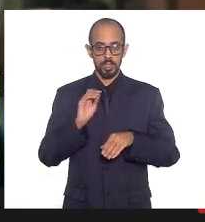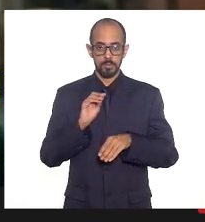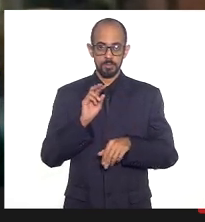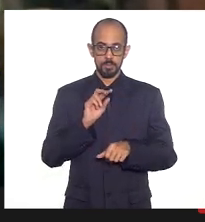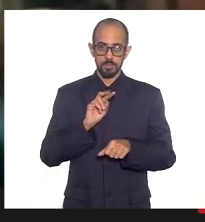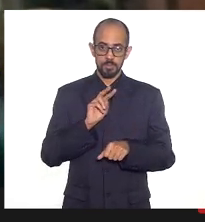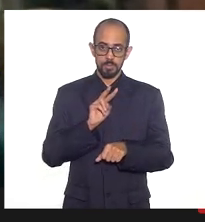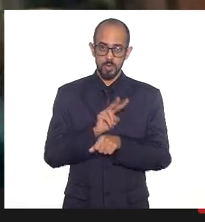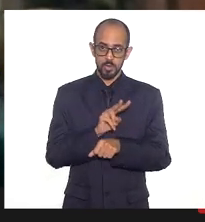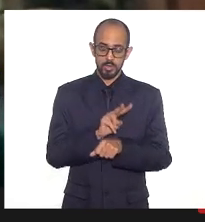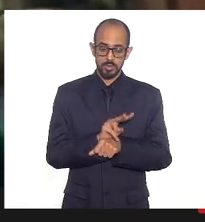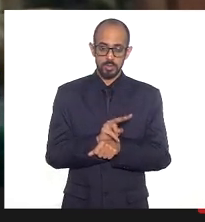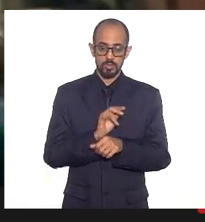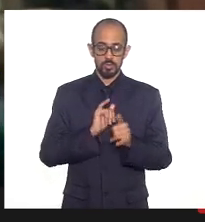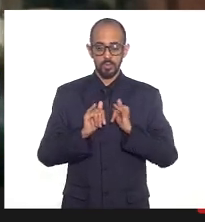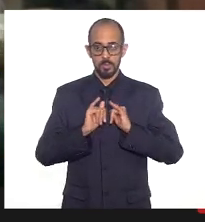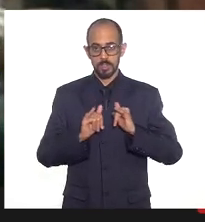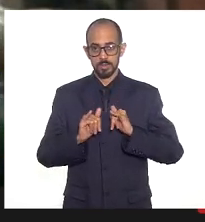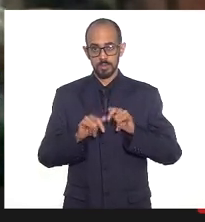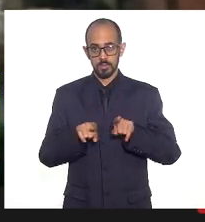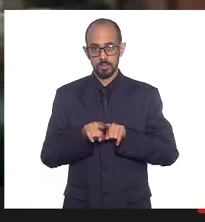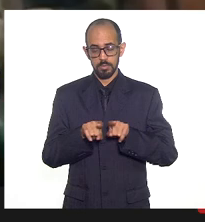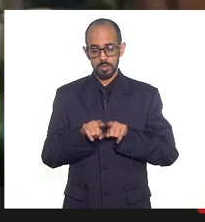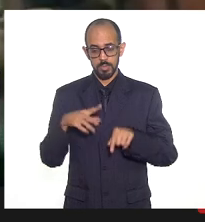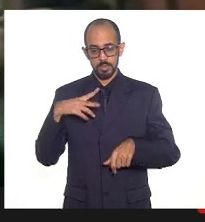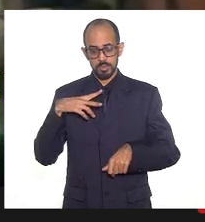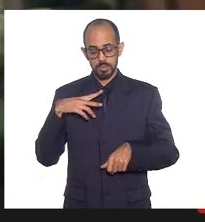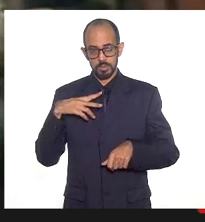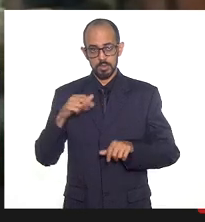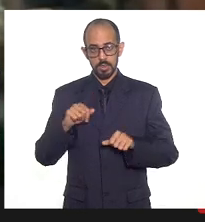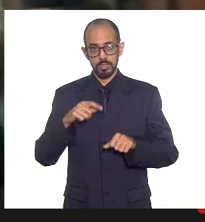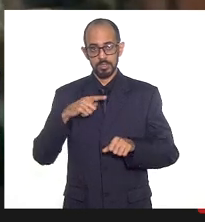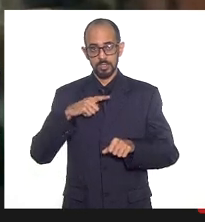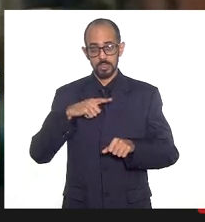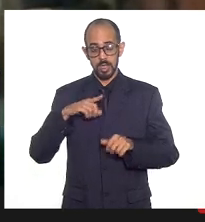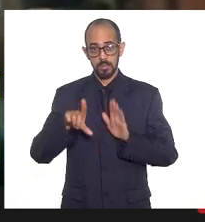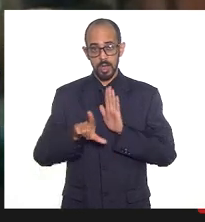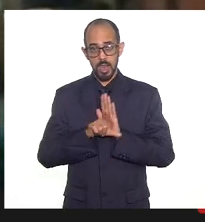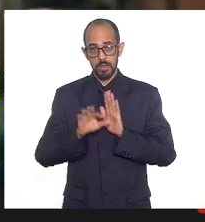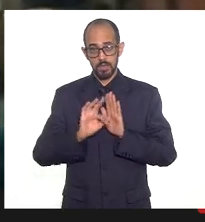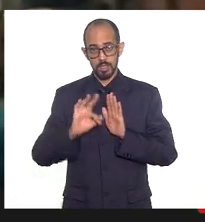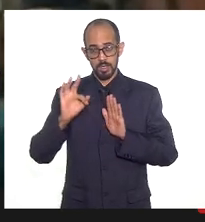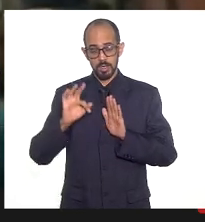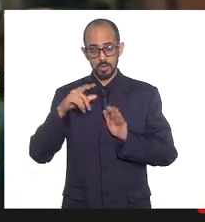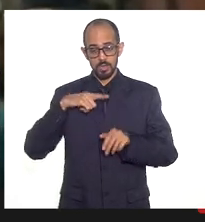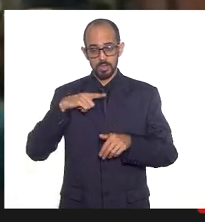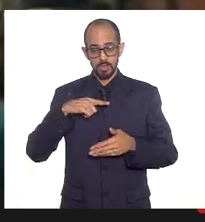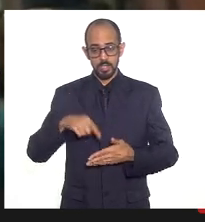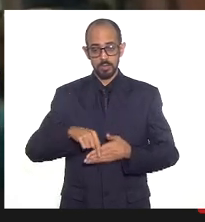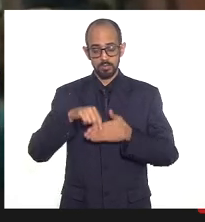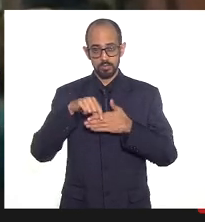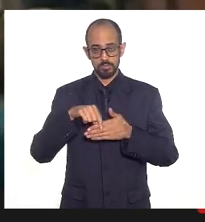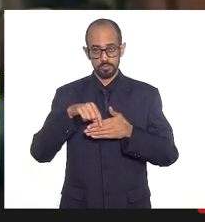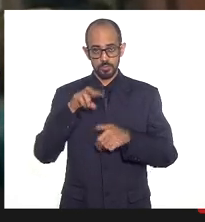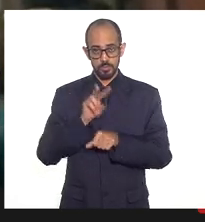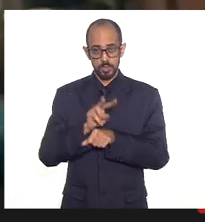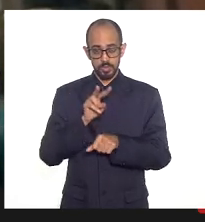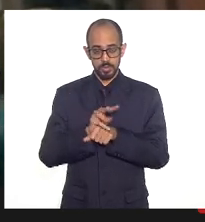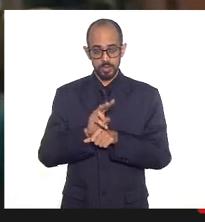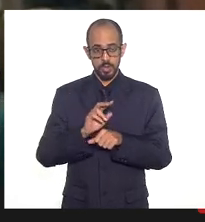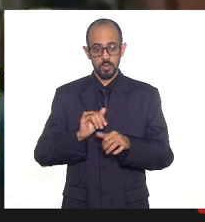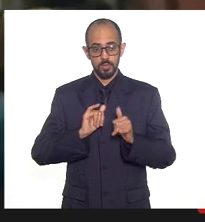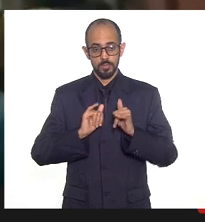e da privacidade, apesar de termos uma lei federal, de termos uma autoridade nacional de proteção de dados que